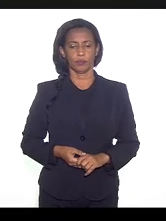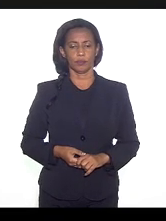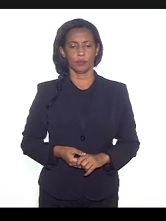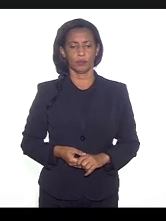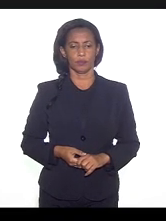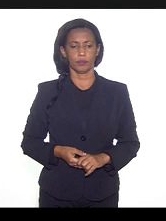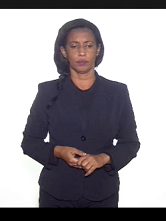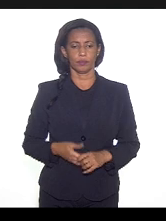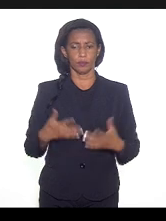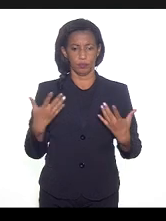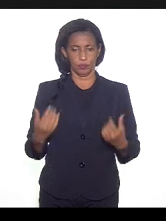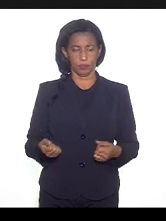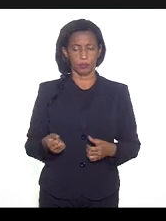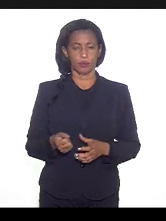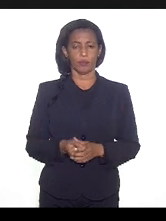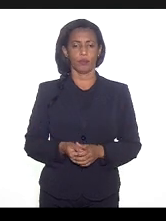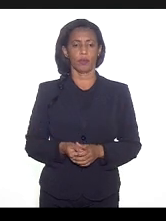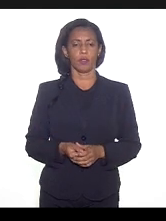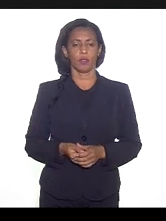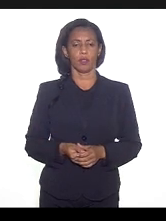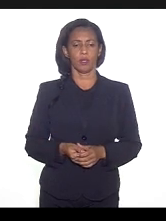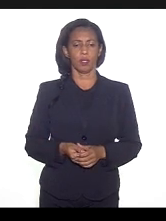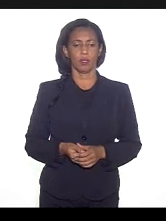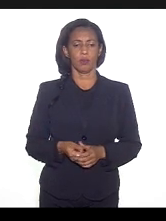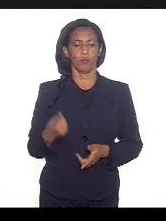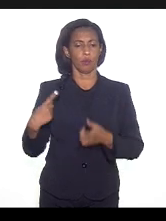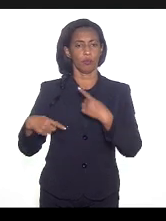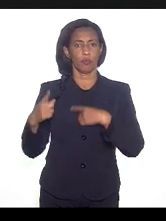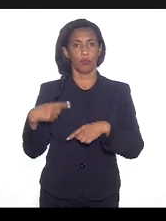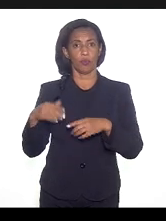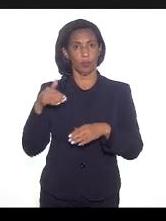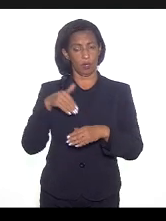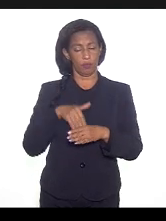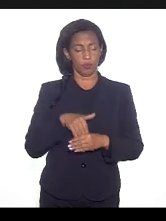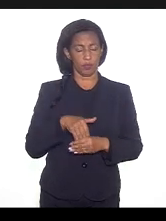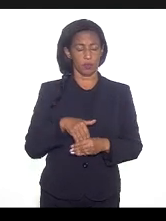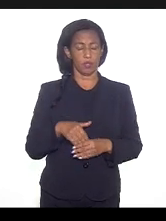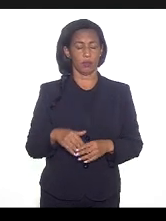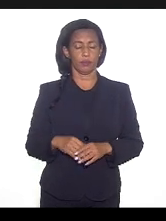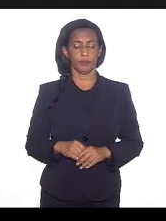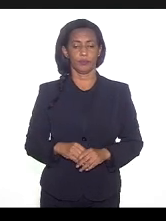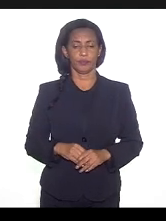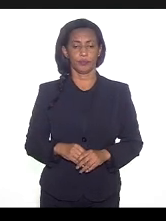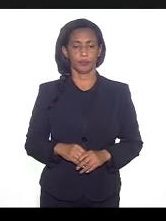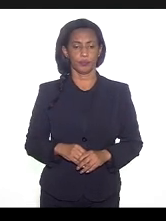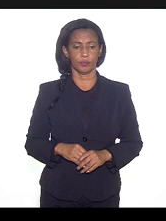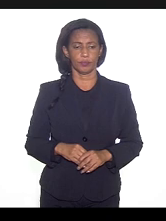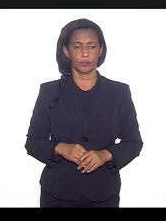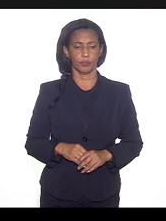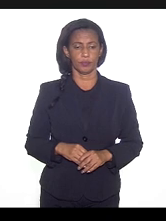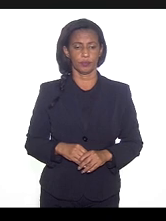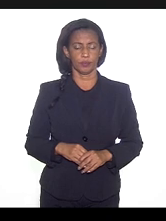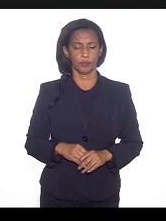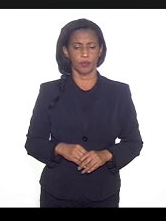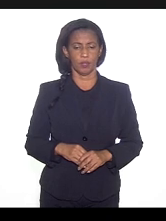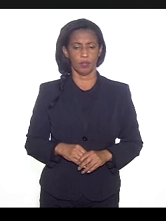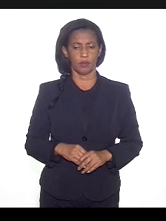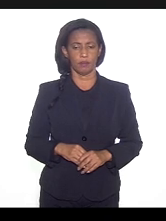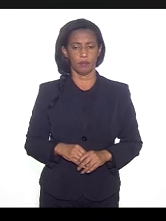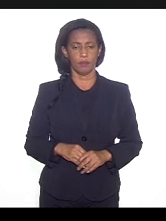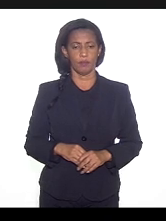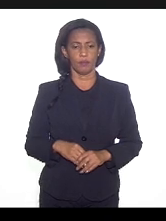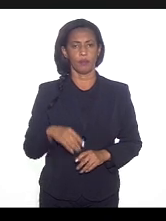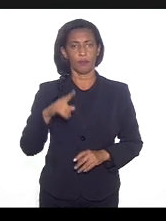Então, vamos lá. Chamando os trabalhos à ordem, vamos reiniciar a votação com esse esclarecimento feito do deputado Valdeir Carneiro. Todos os deputados receberam